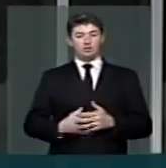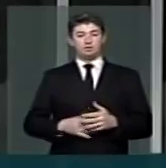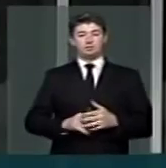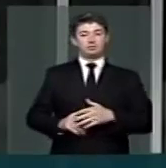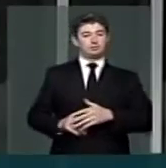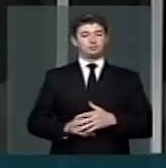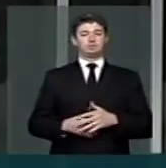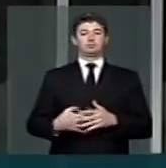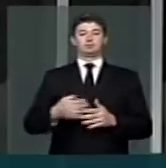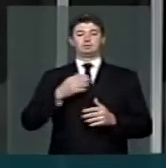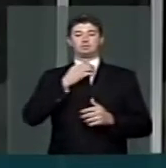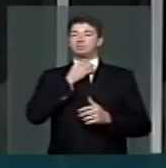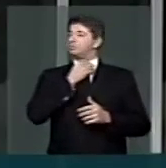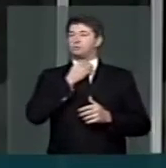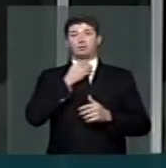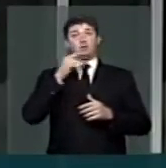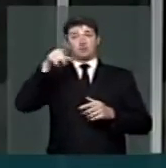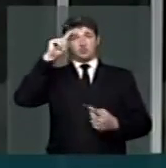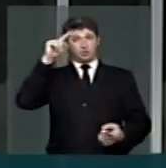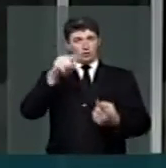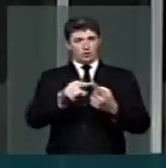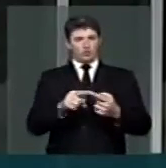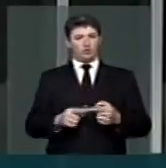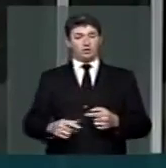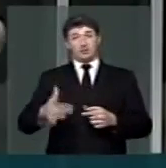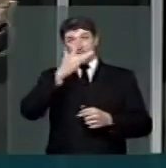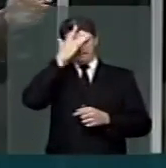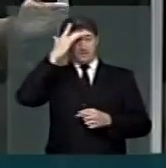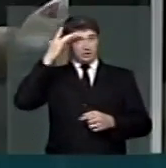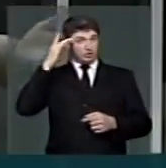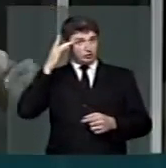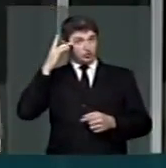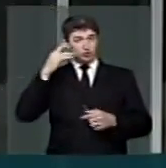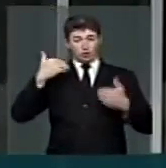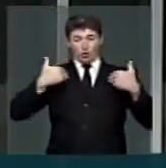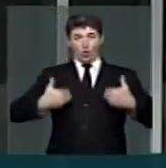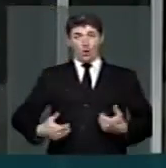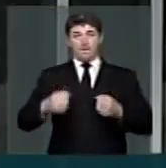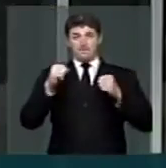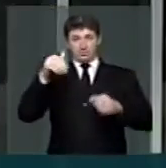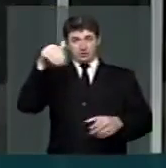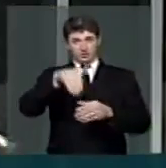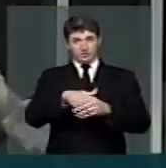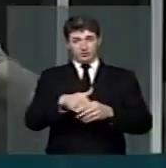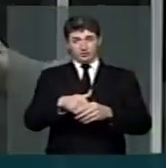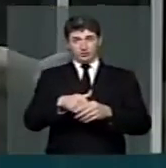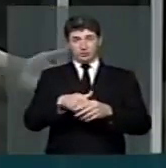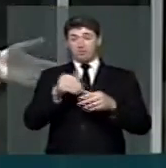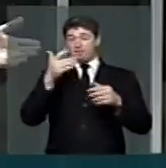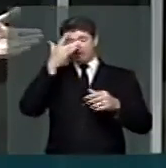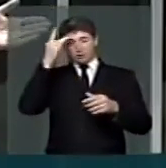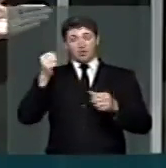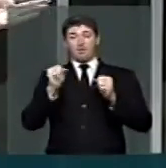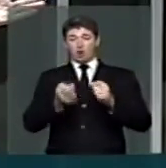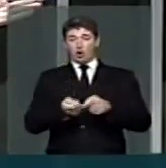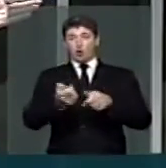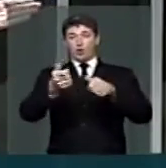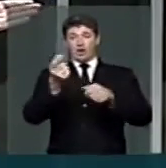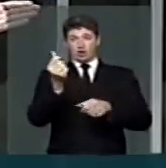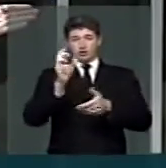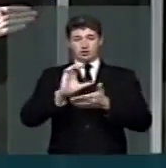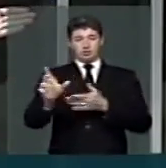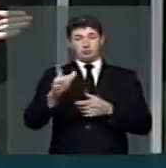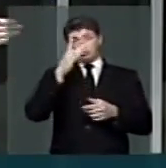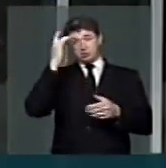estabelecendo plebiscito. Você concorda que pessoas físicas façam doações para campanhas eleitorais? Alguém poderá responder que